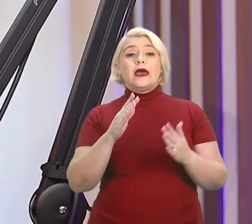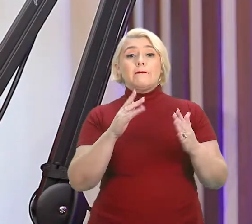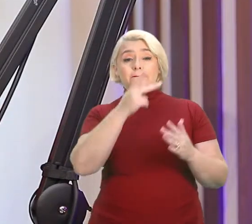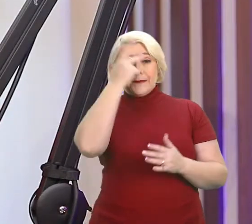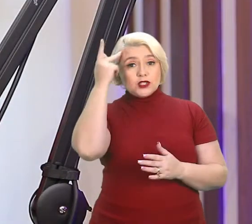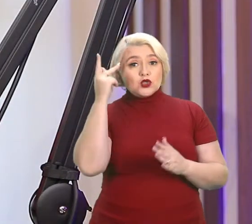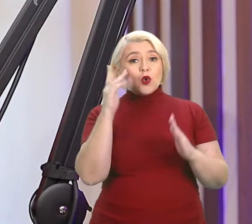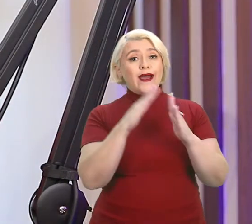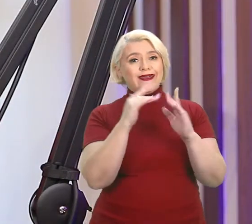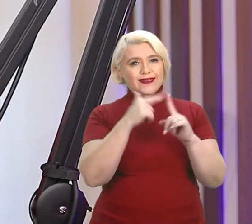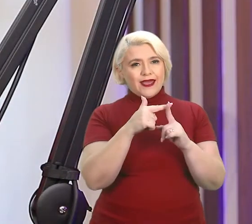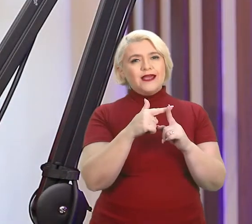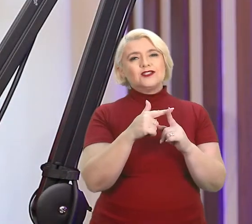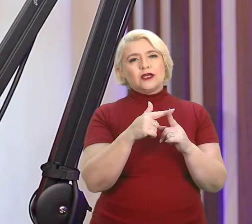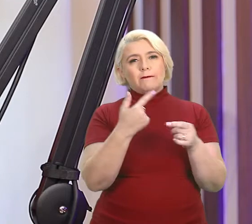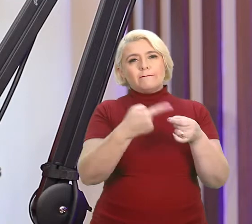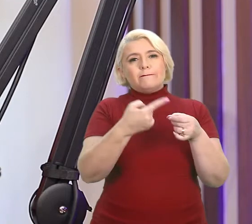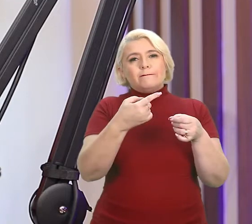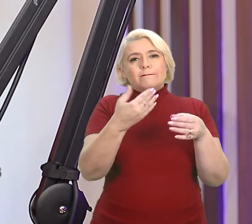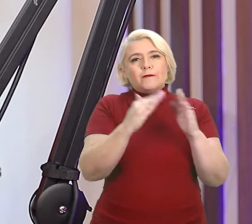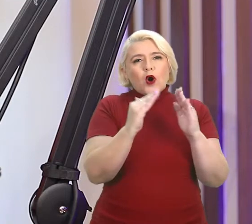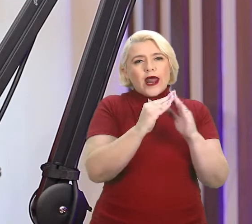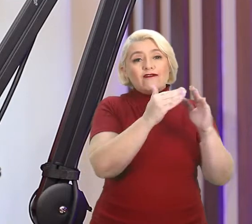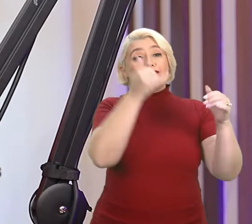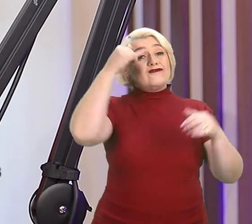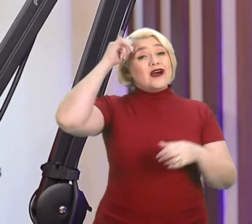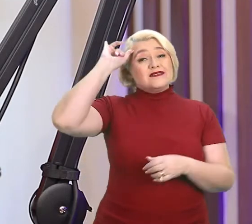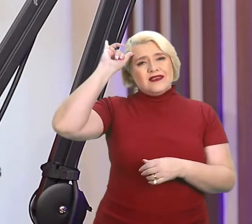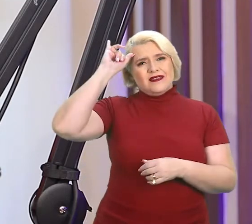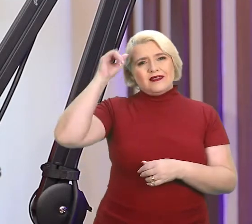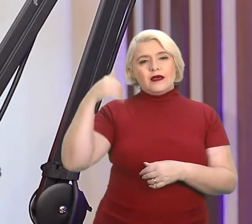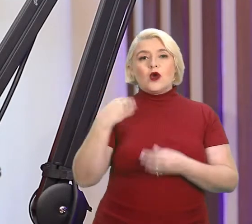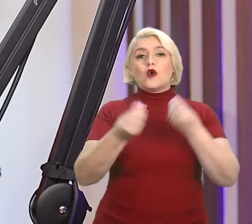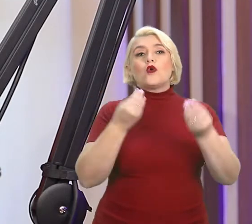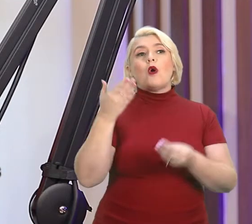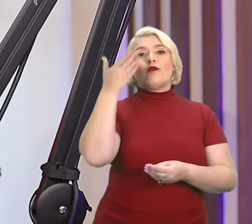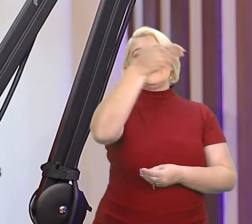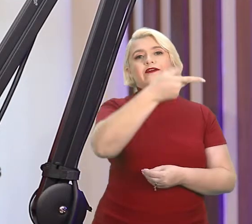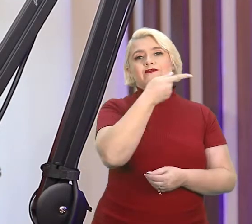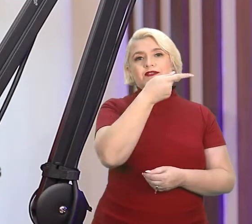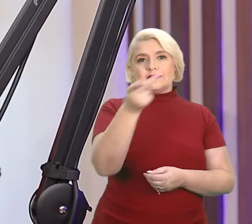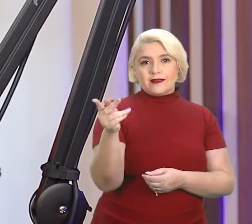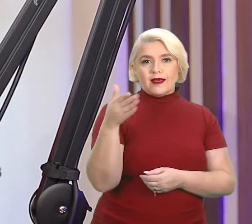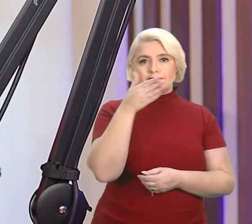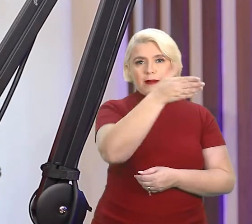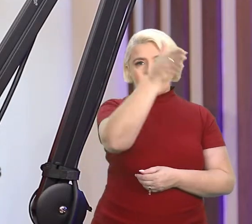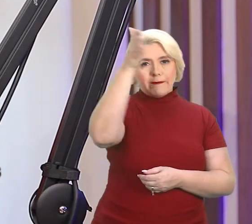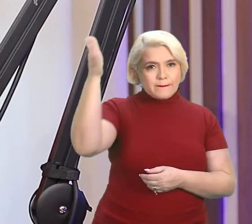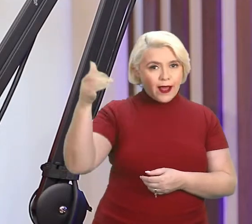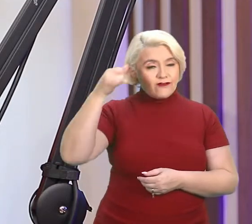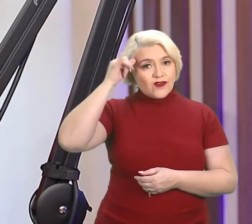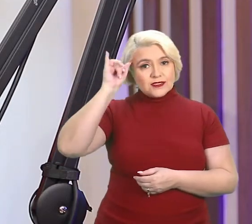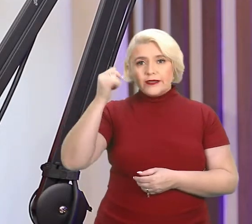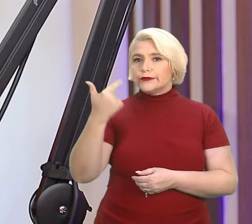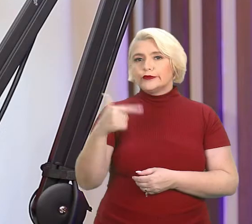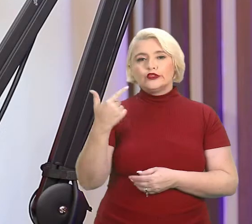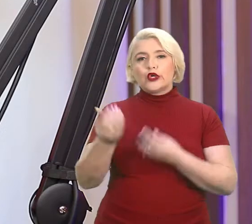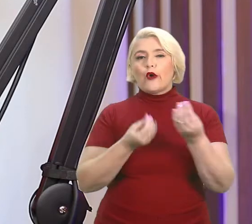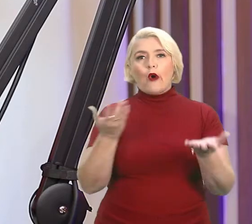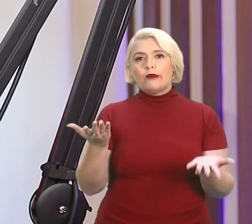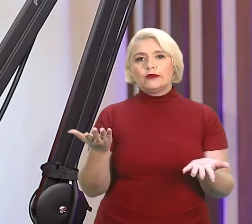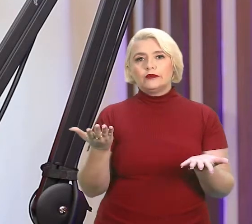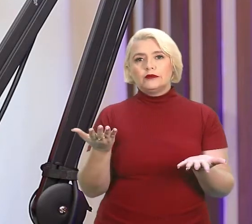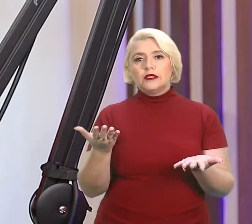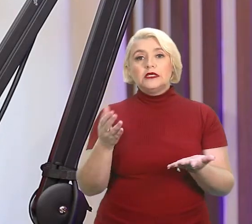a maioria eram fazendas. Então, a gente, para visitar as pessoas nas fazendas, não tinha como não ir outro